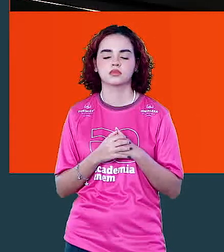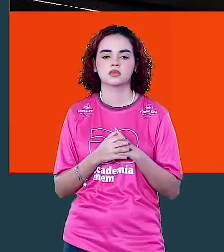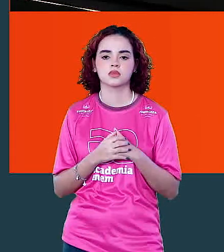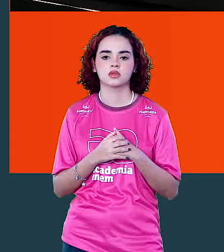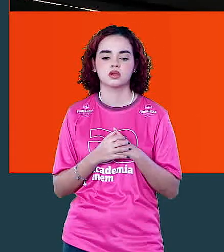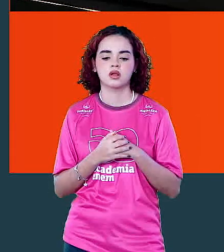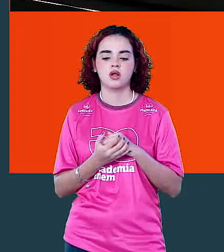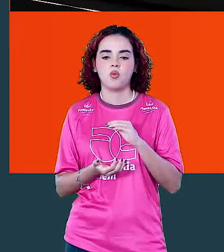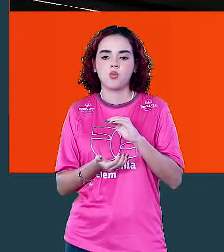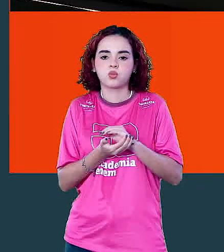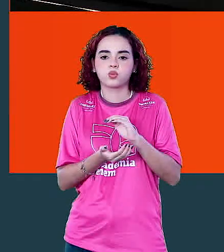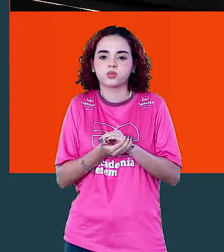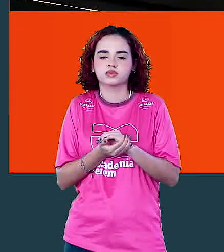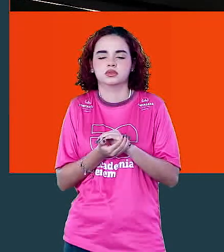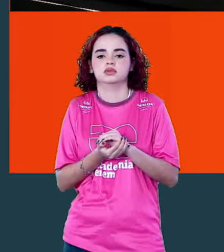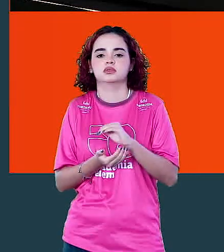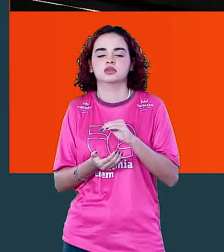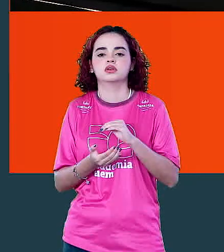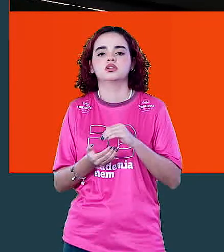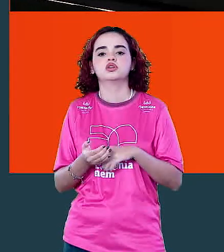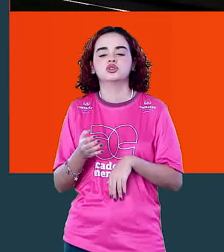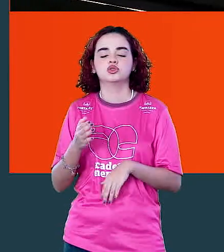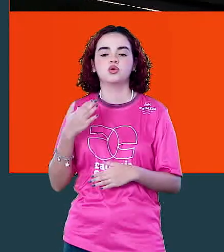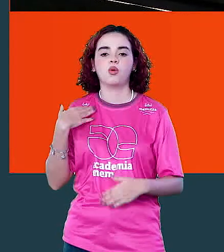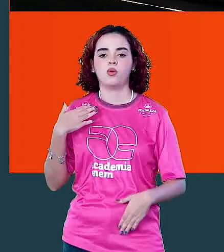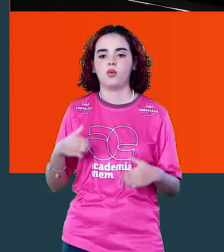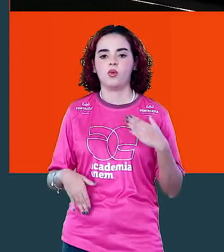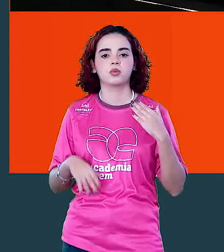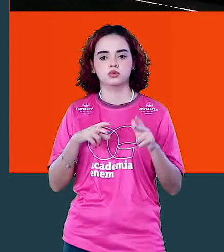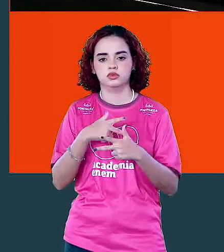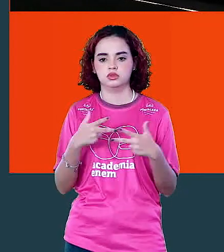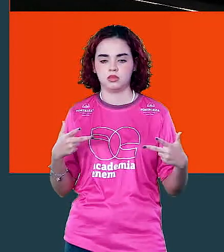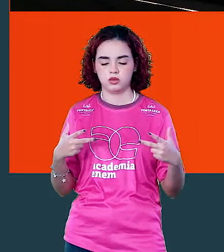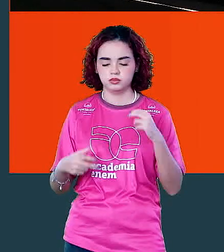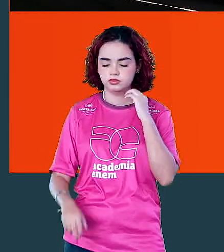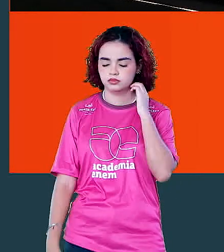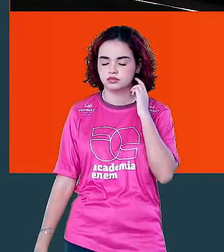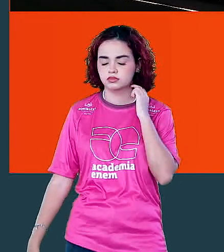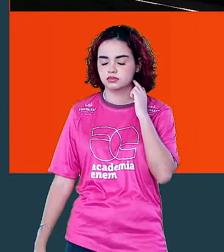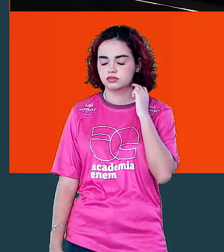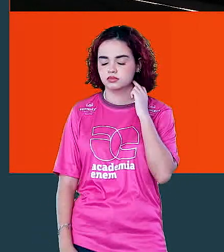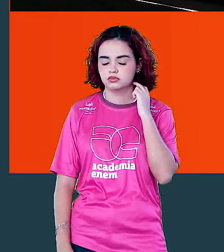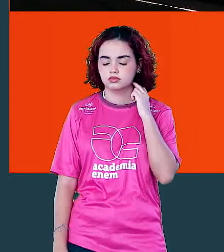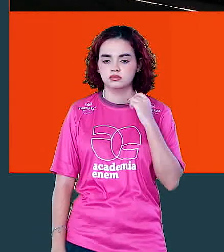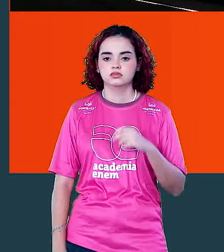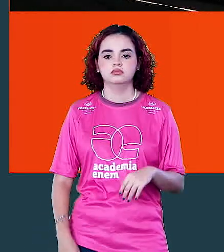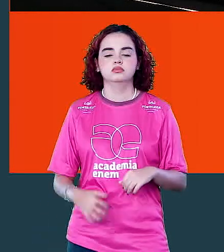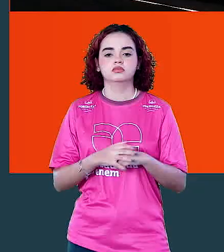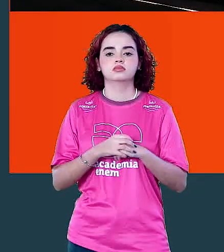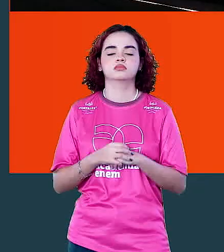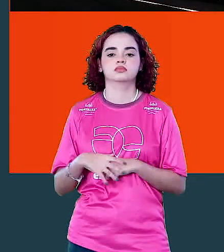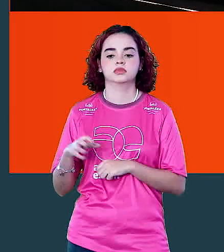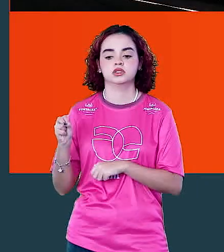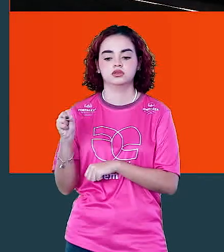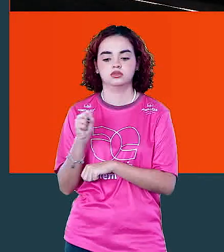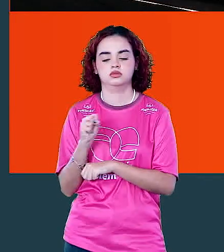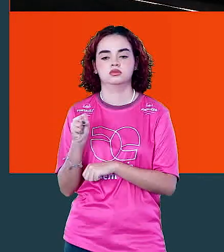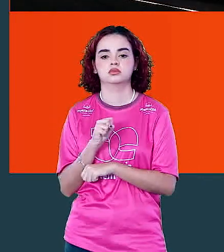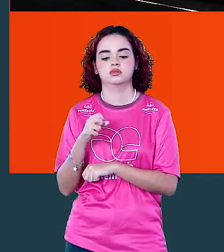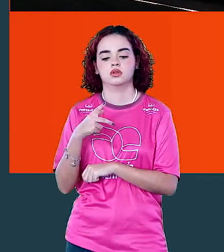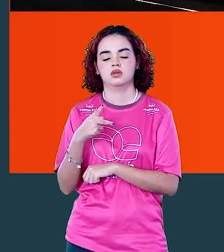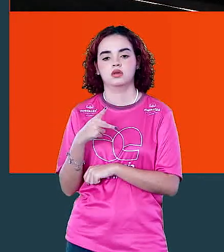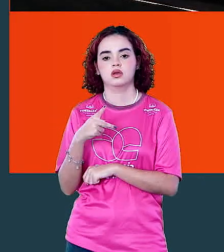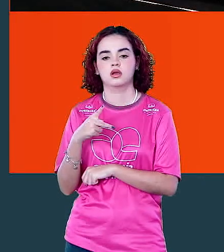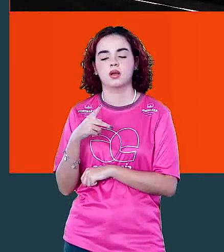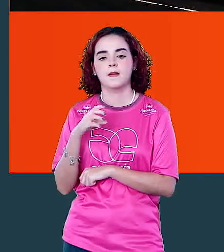acumulada no tecido. Calma, vamos com calma. Esses compostos que a questão citou para a gente, eles são